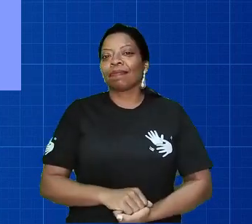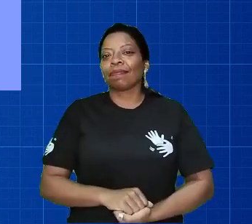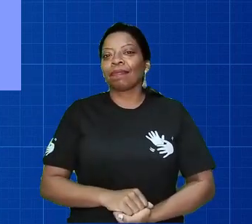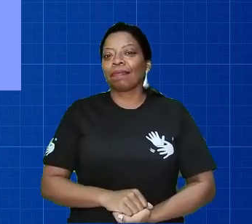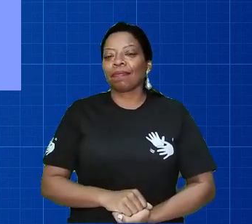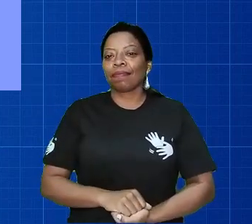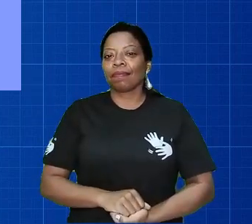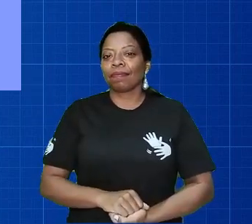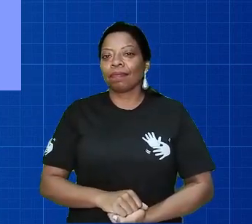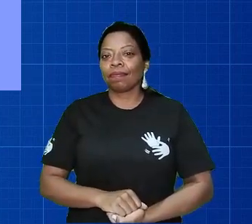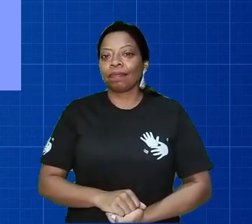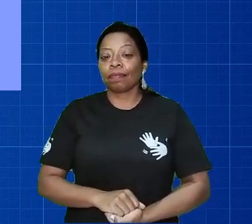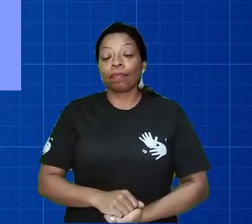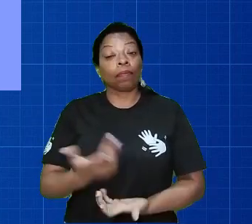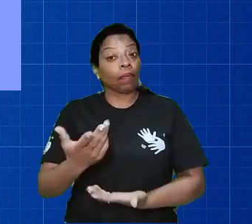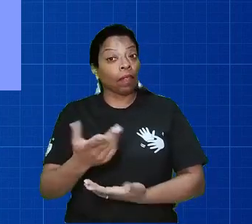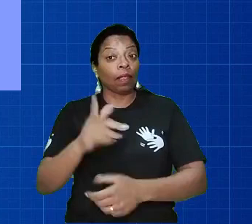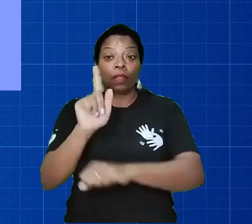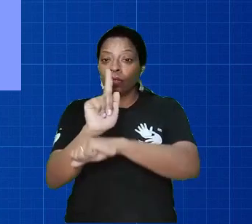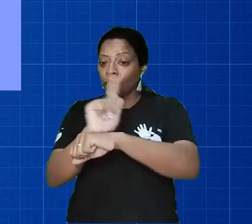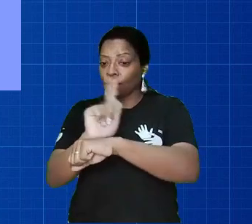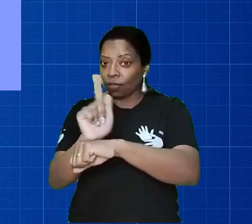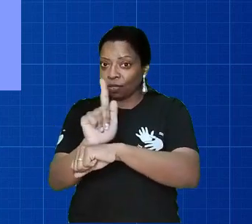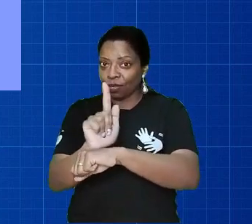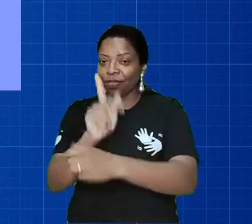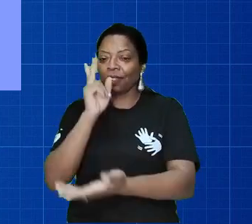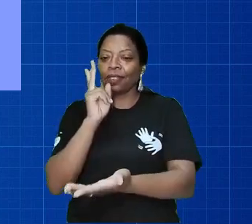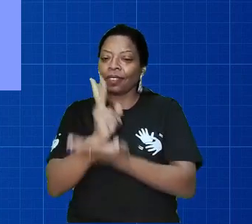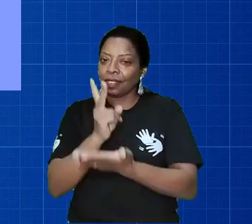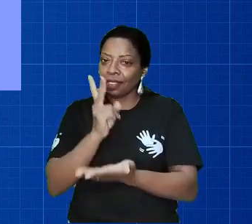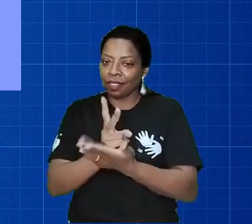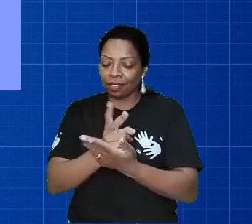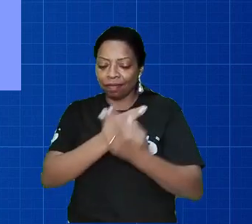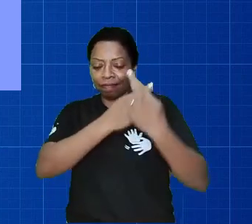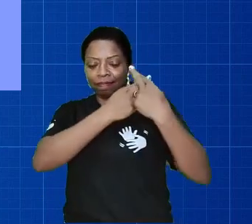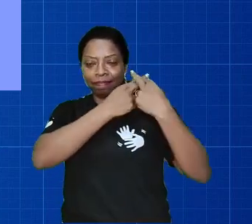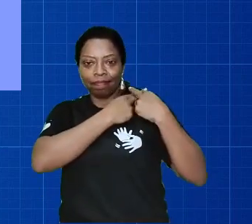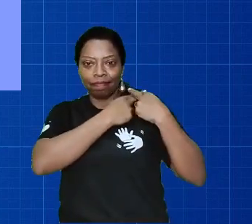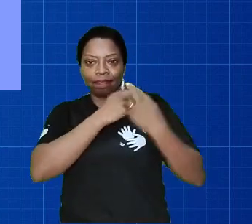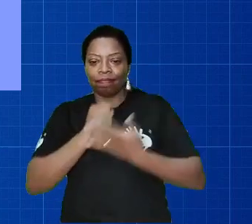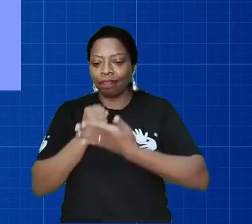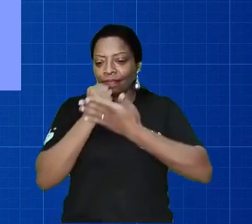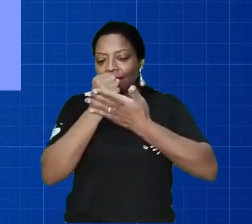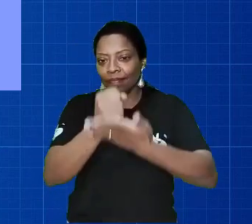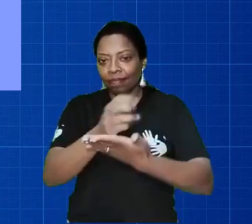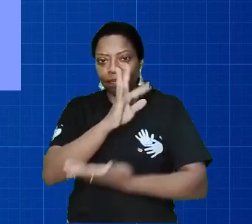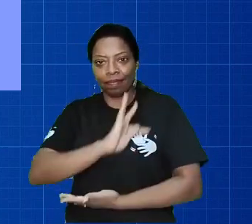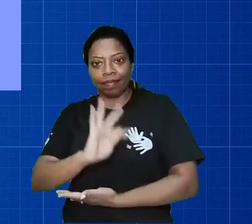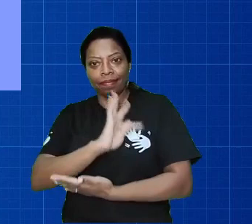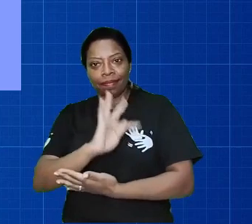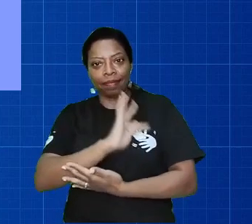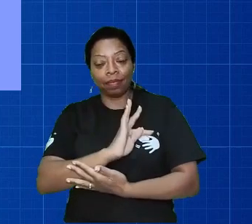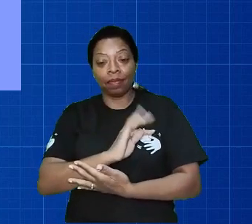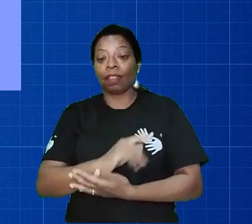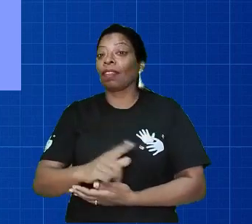pelo gestor da unidade e também mais alguns representantes. O assessor técnico tem